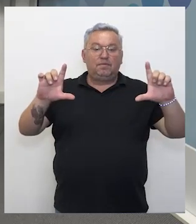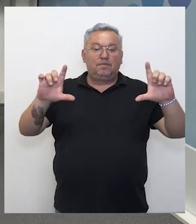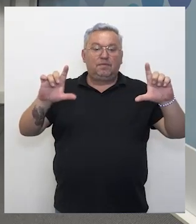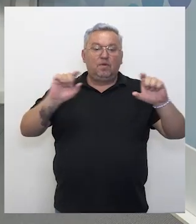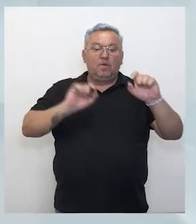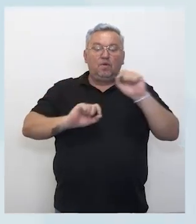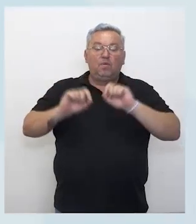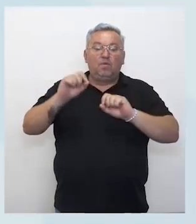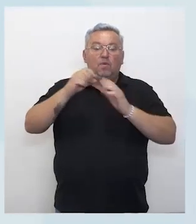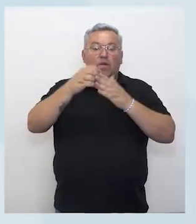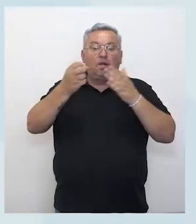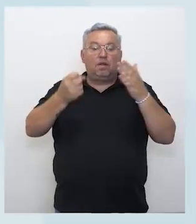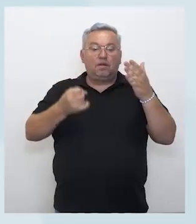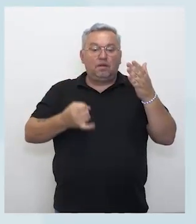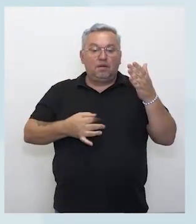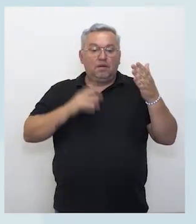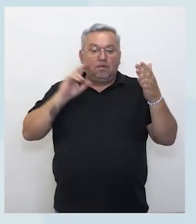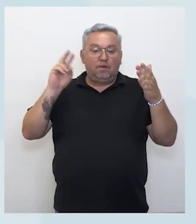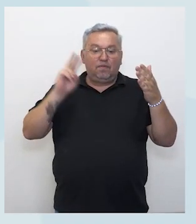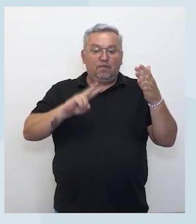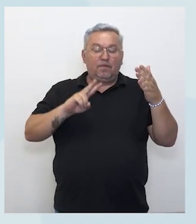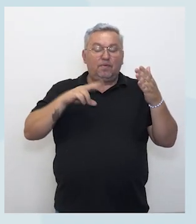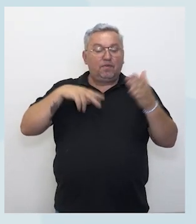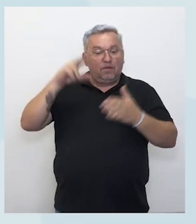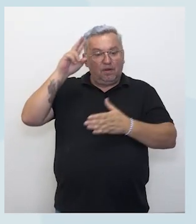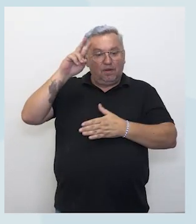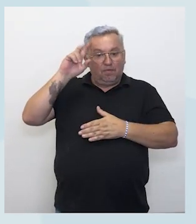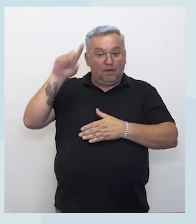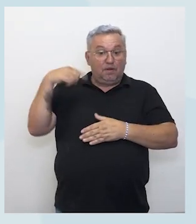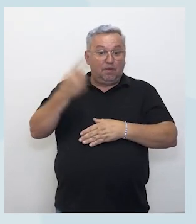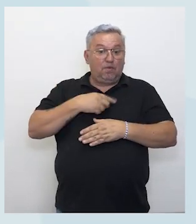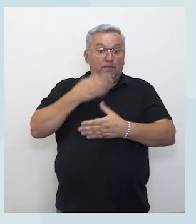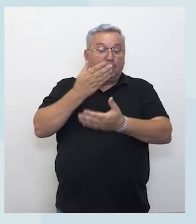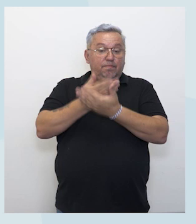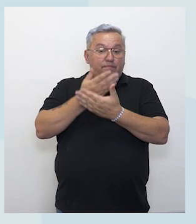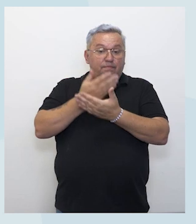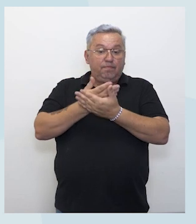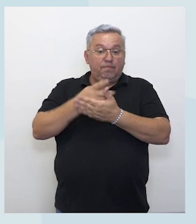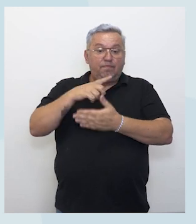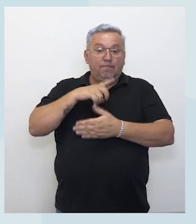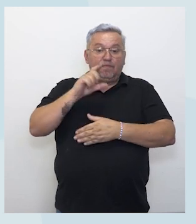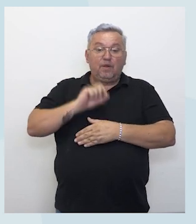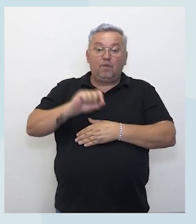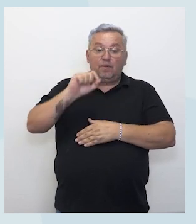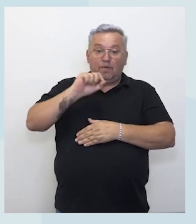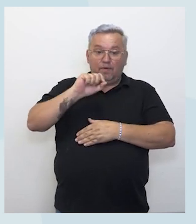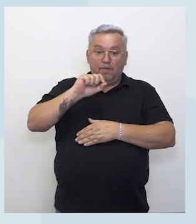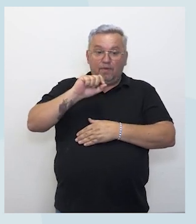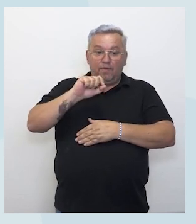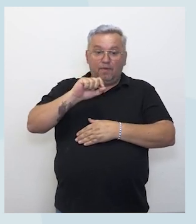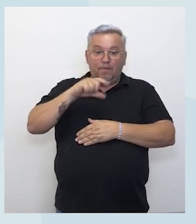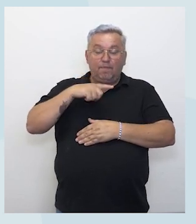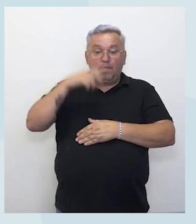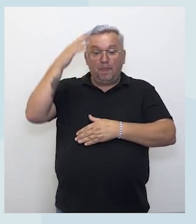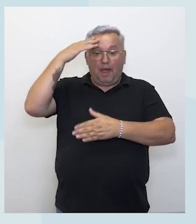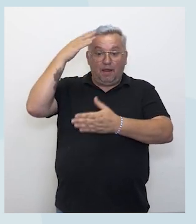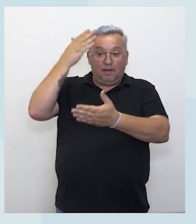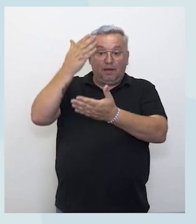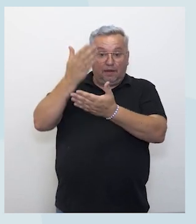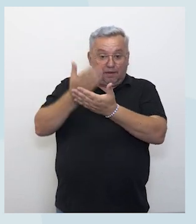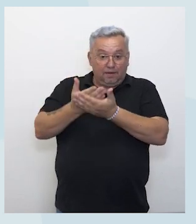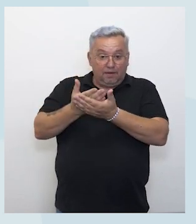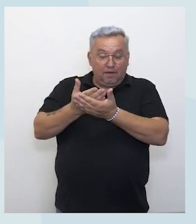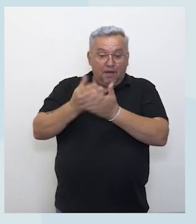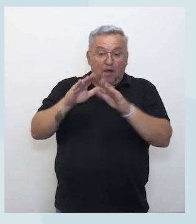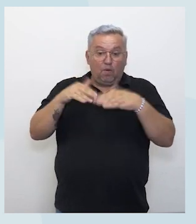as características, né, do senso comum para a gente relembrar da nossa última aula. Então, a gente tem aí do senso comum, ele vem da crença, né? E